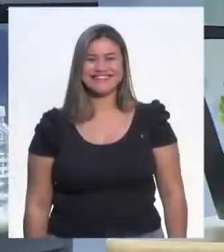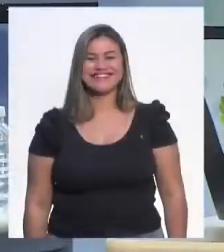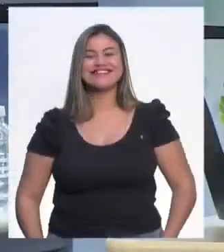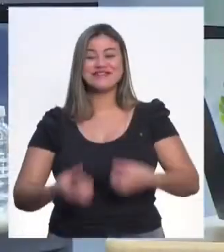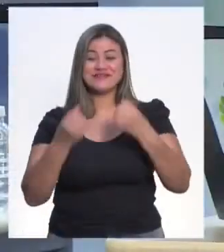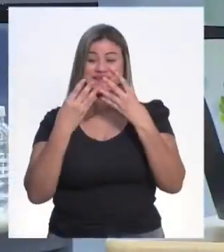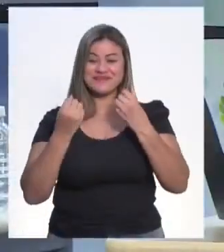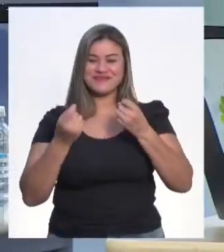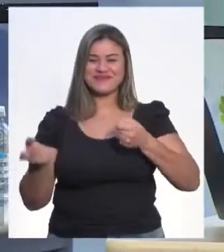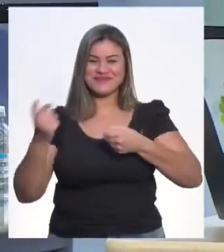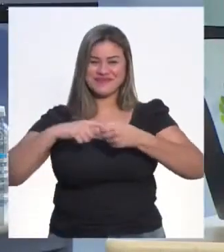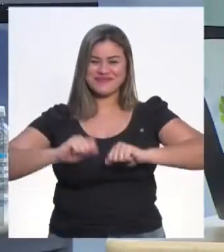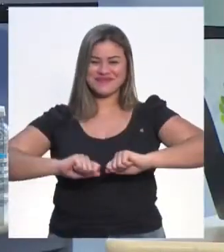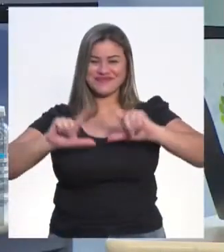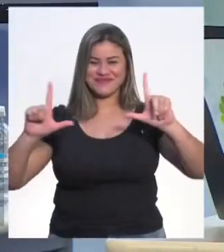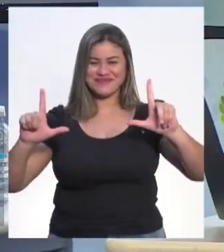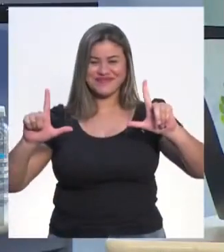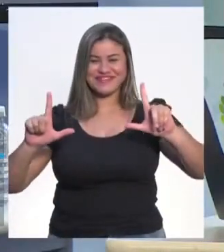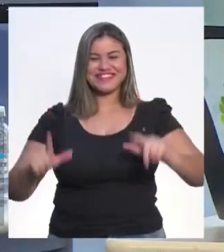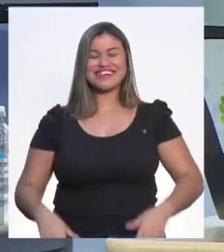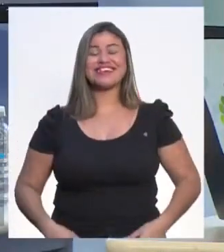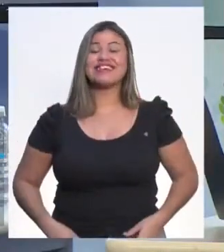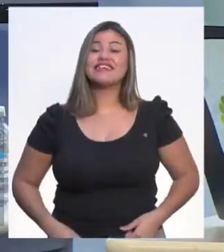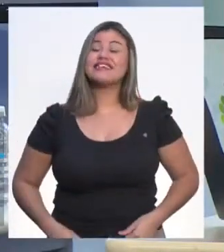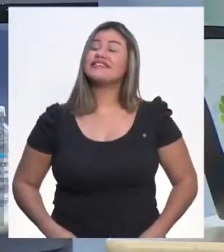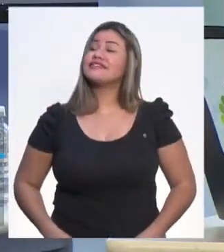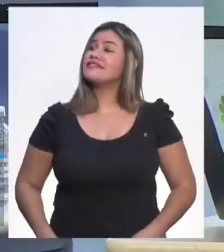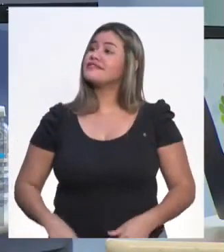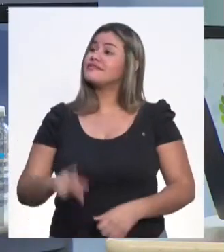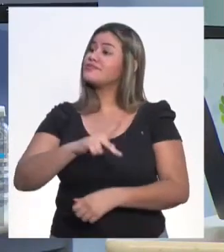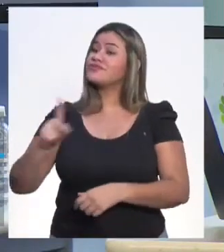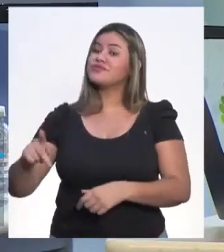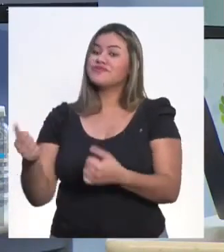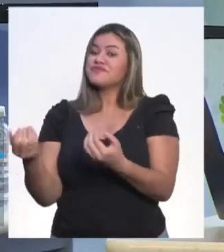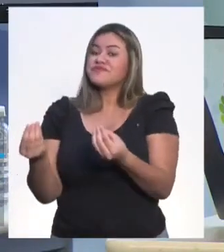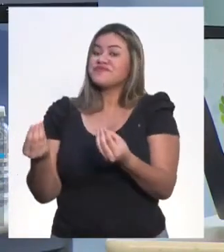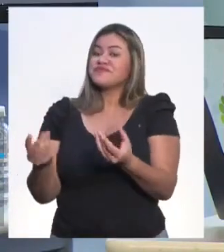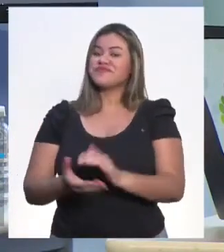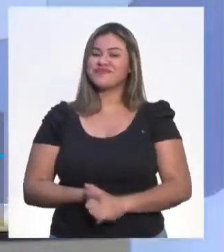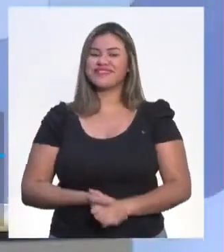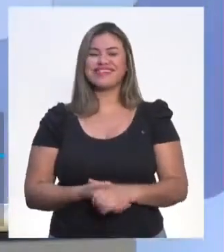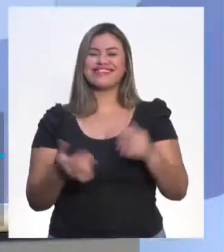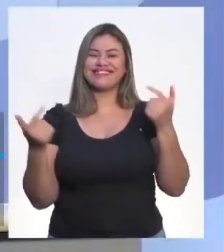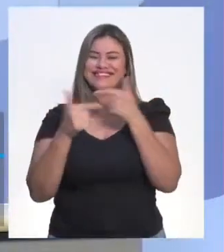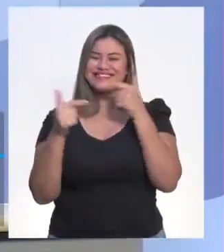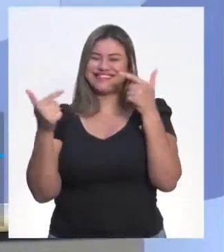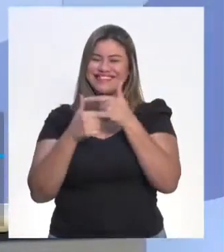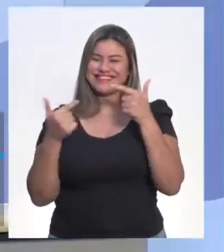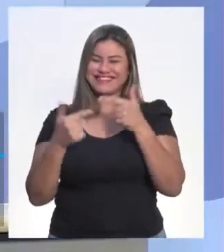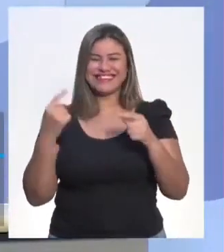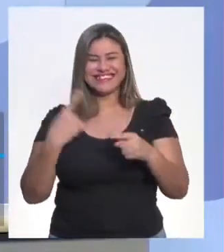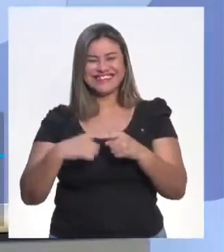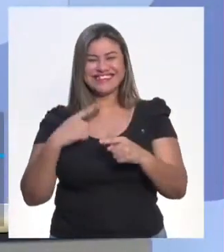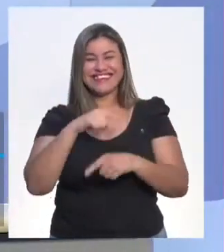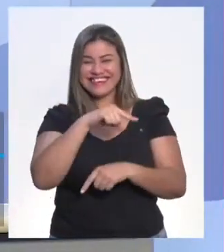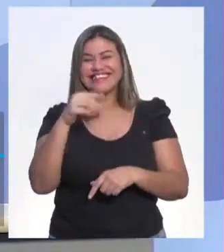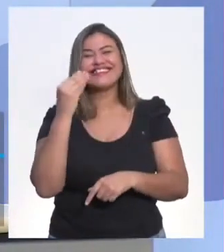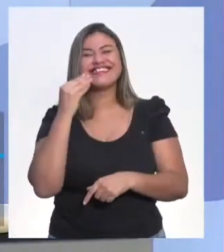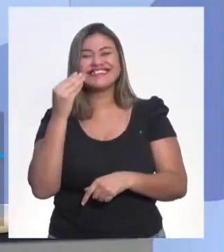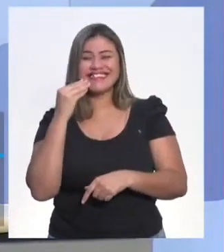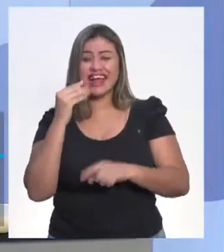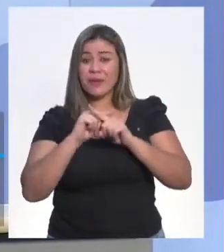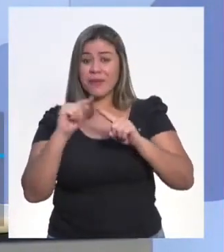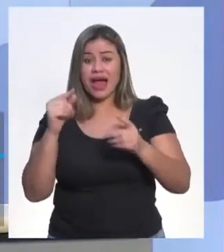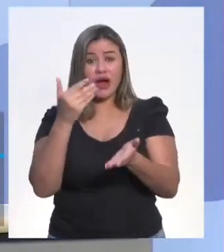Muito bem, voltamos do chat. E aí, professora Roberta, o que aconteceu lá? Olha, eu tô rindo até agora, professor Inês, eles tentaram, mas de verdade, muita